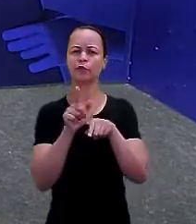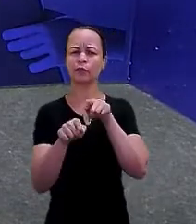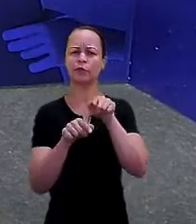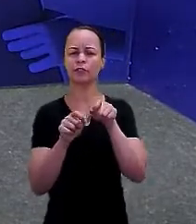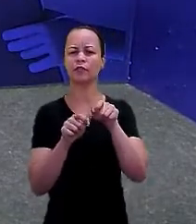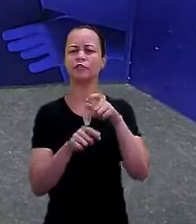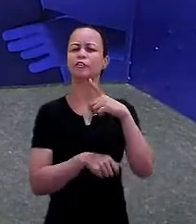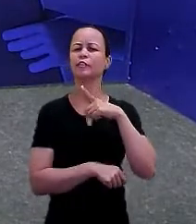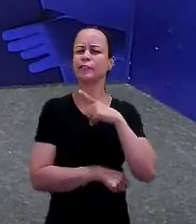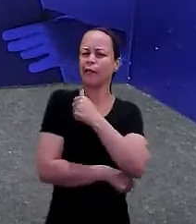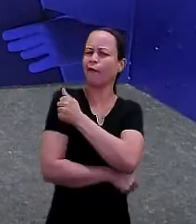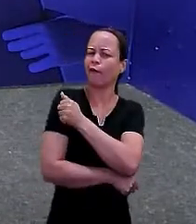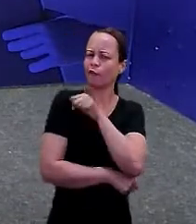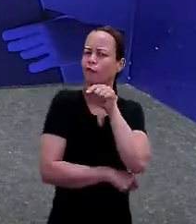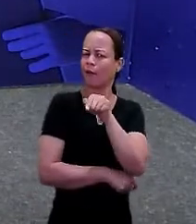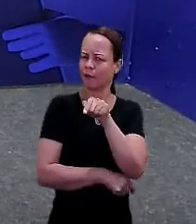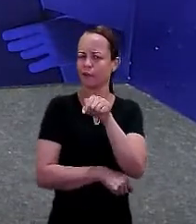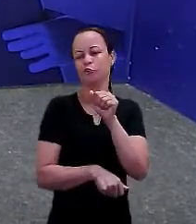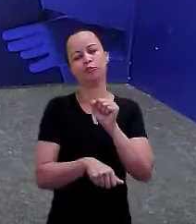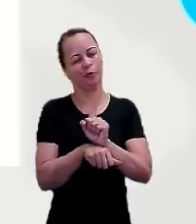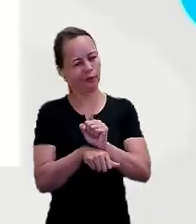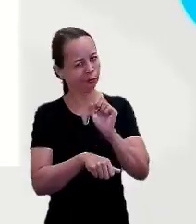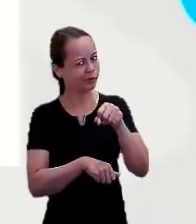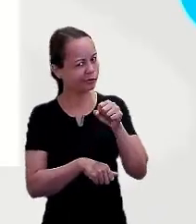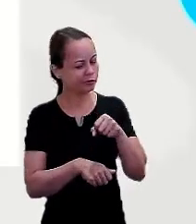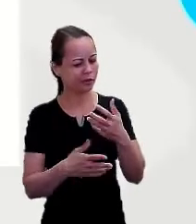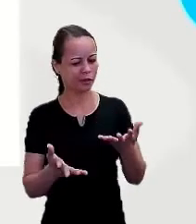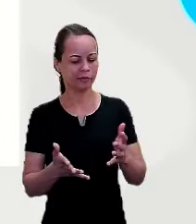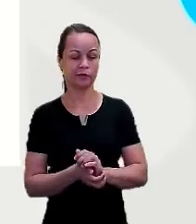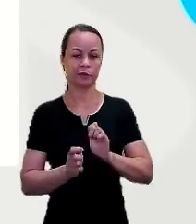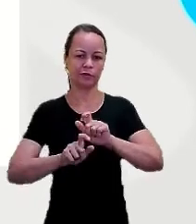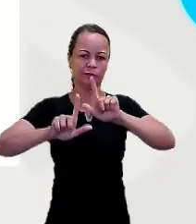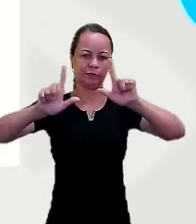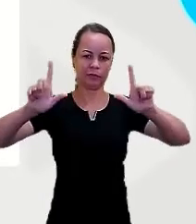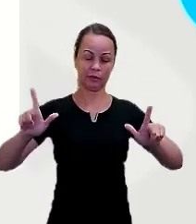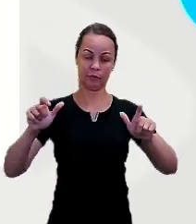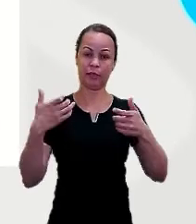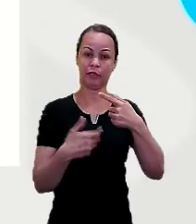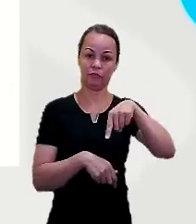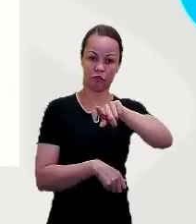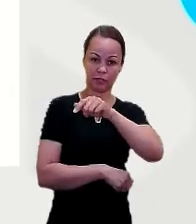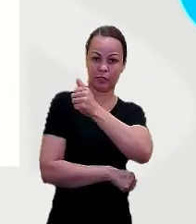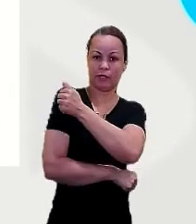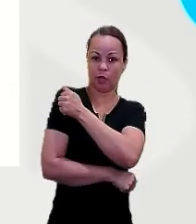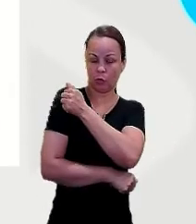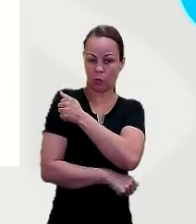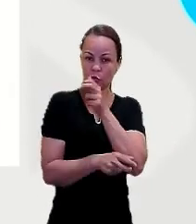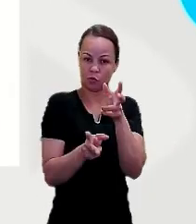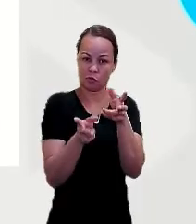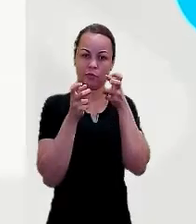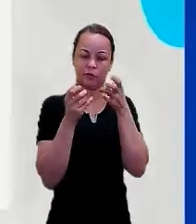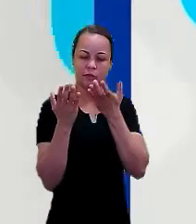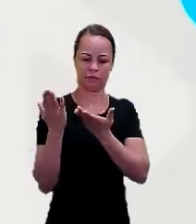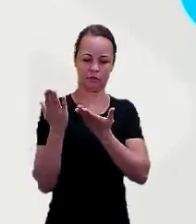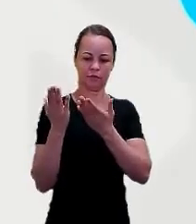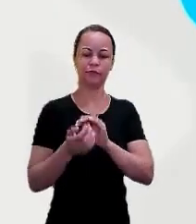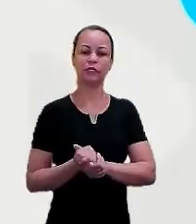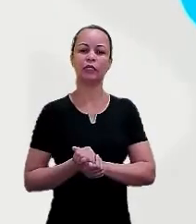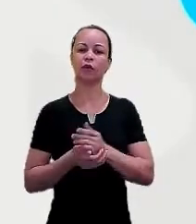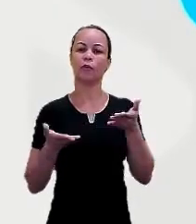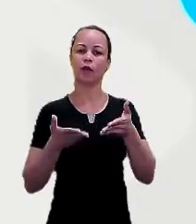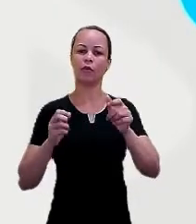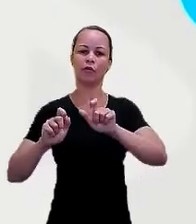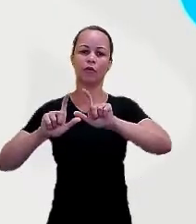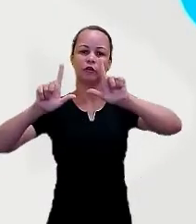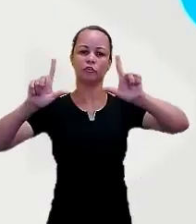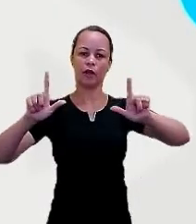Eu espero que sim. Dito isso, abra essa imagem aí, por favor, produção, para que esse aluno possa se apropriar. Fica aí, porque a gente vai para o nosso próximo slide, para que esse